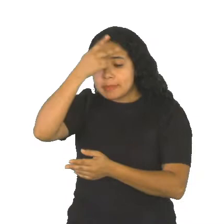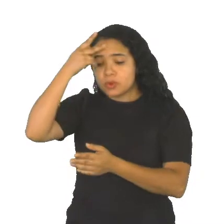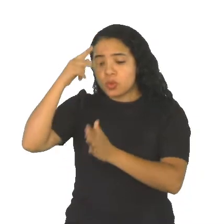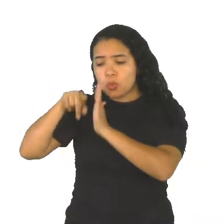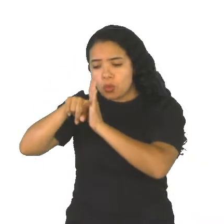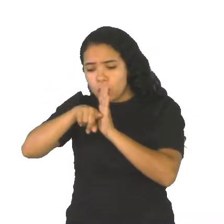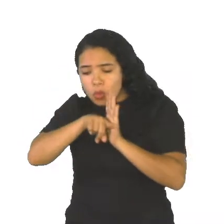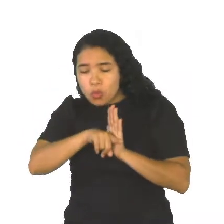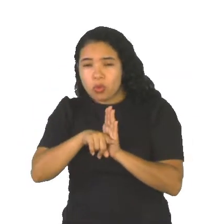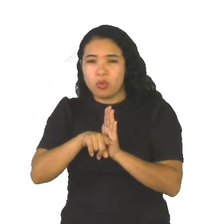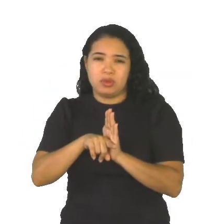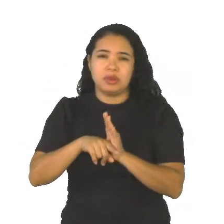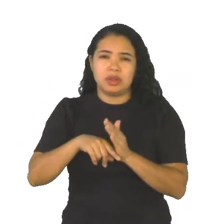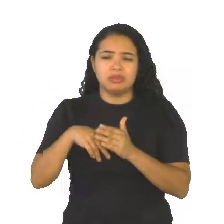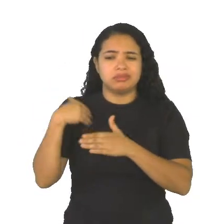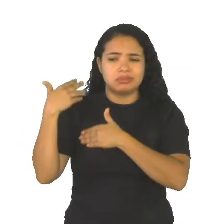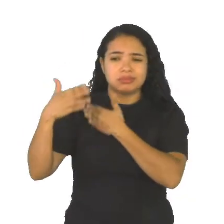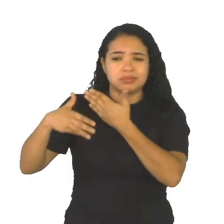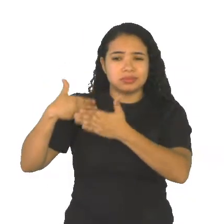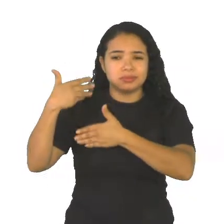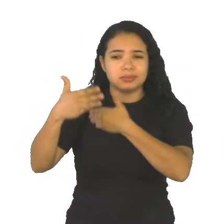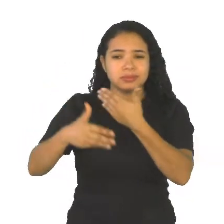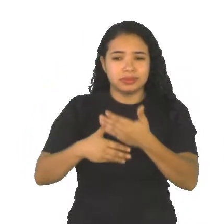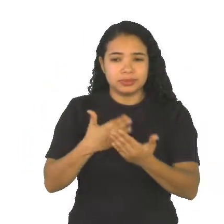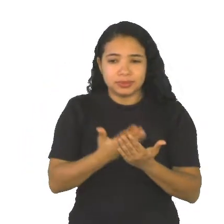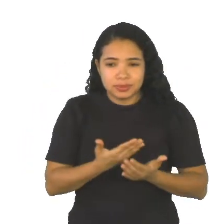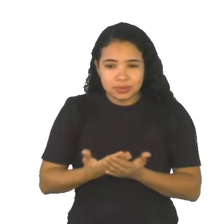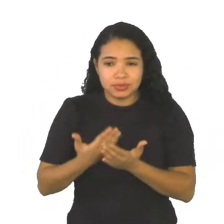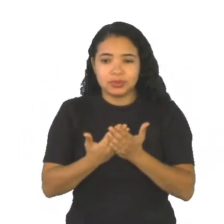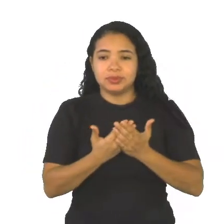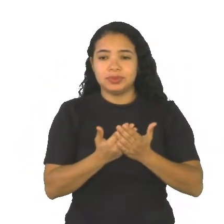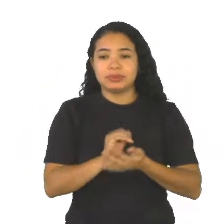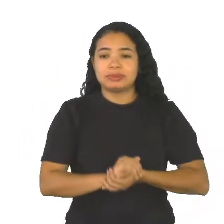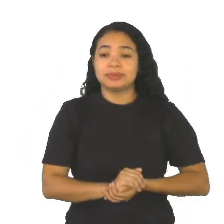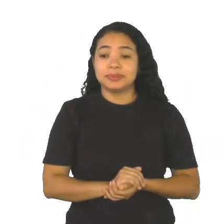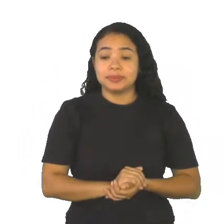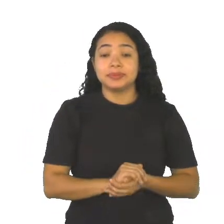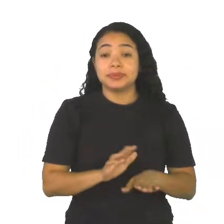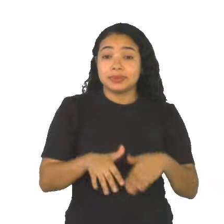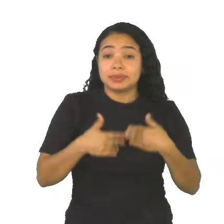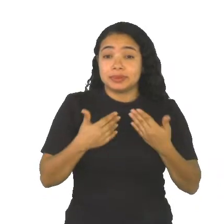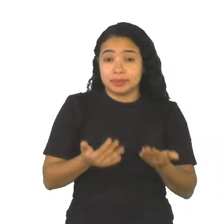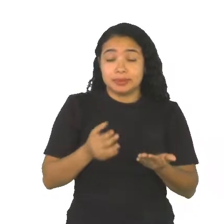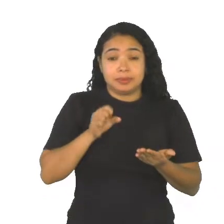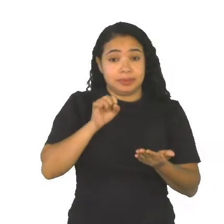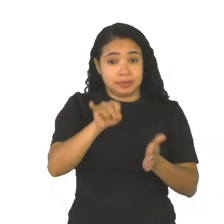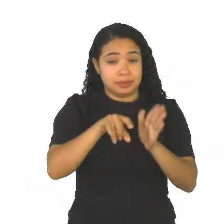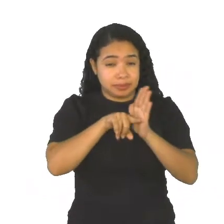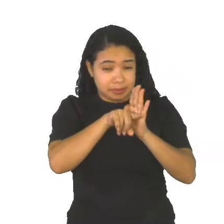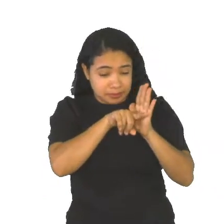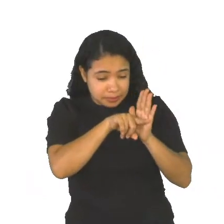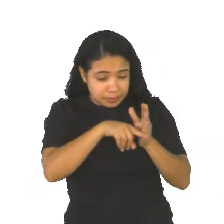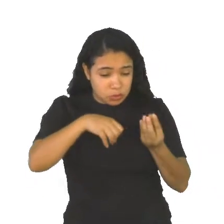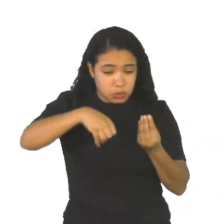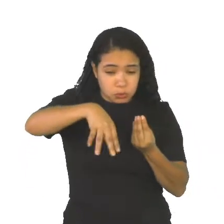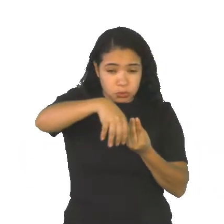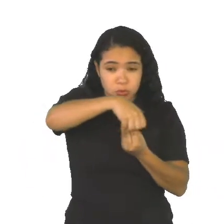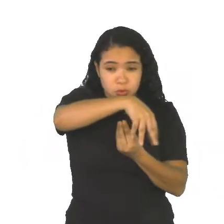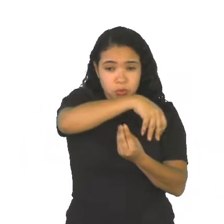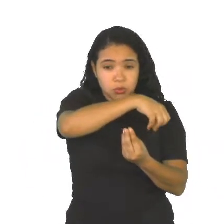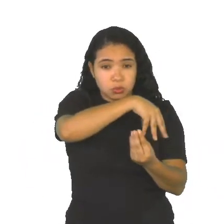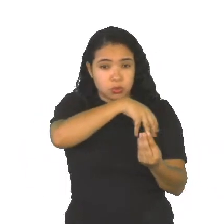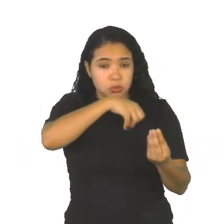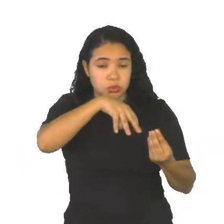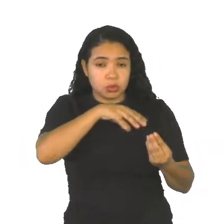quantidade certa de fungos existentes, né? A gente vai ter, se a gente for pesquisar a fundo, todos os cientistas sempre vai